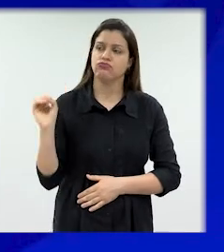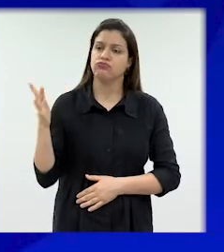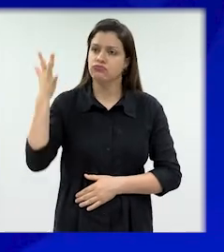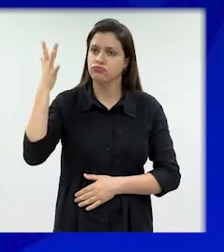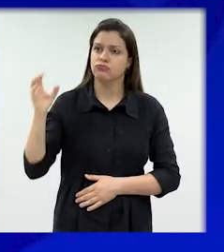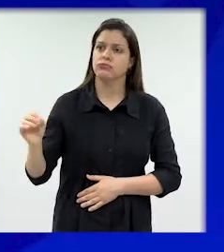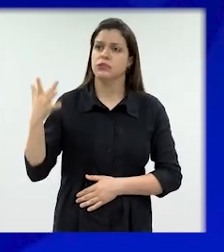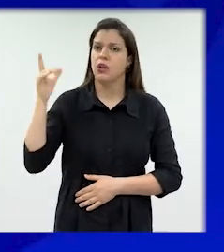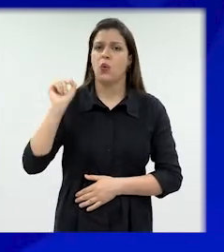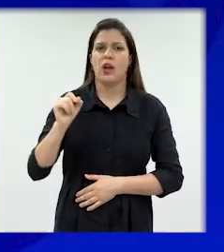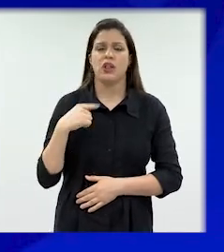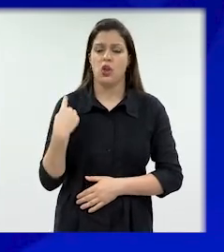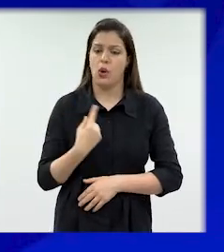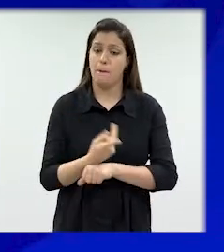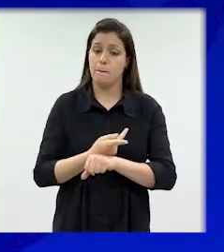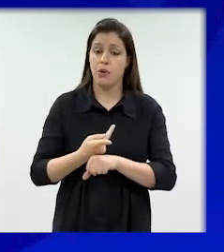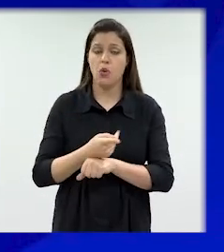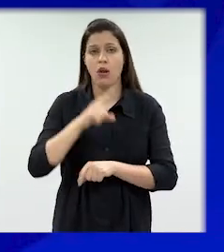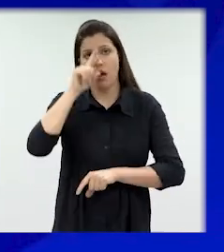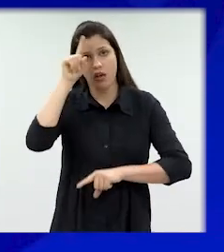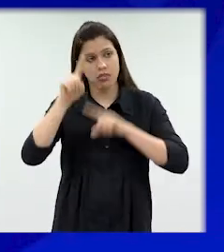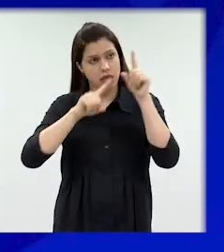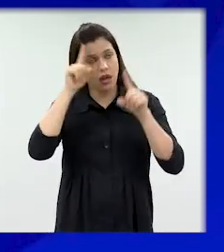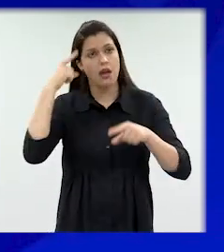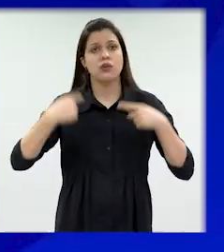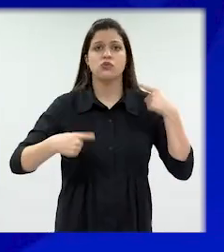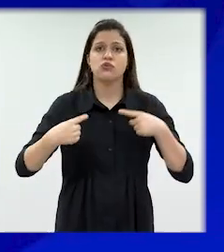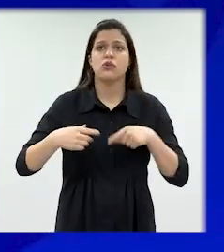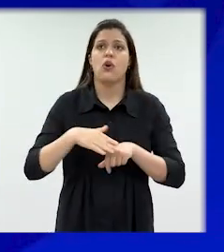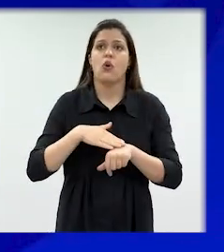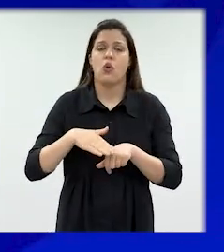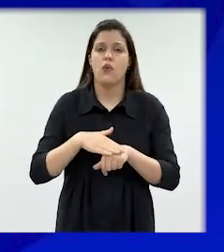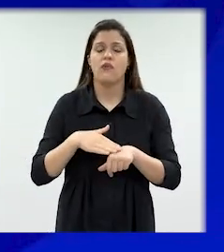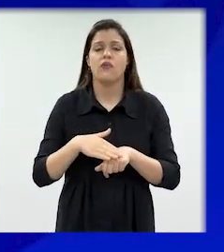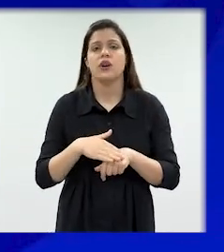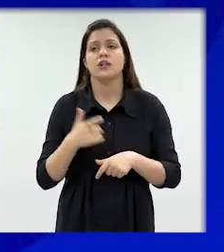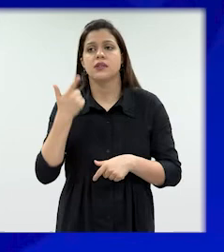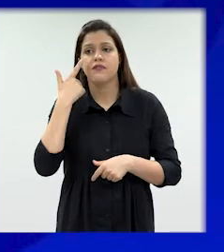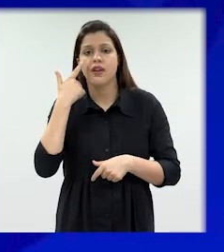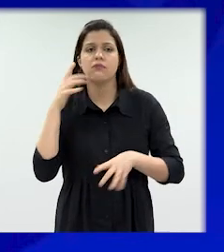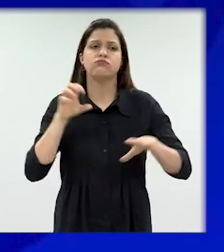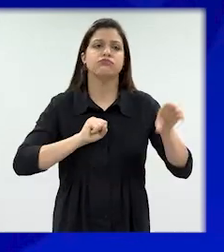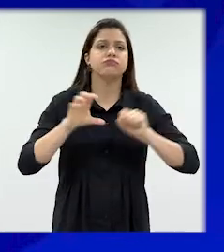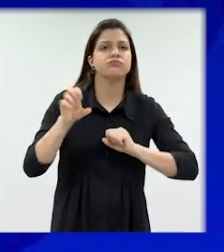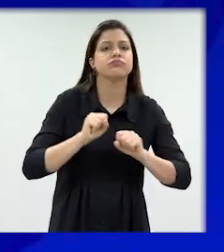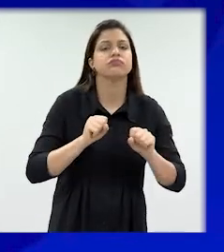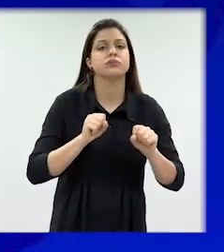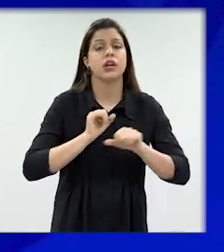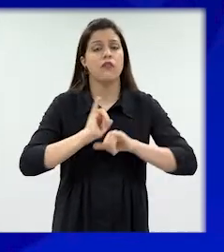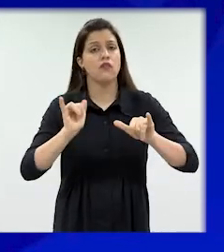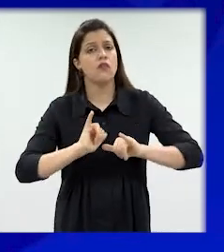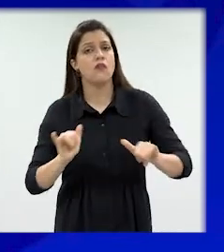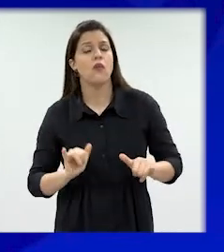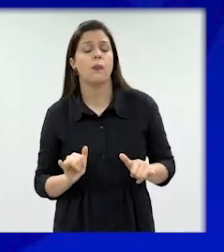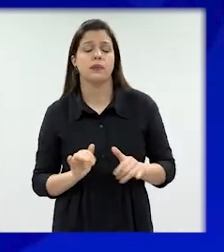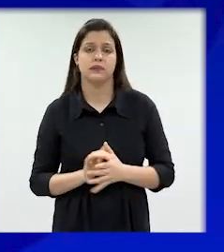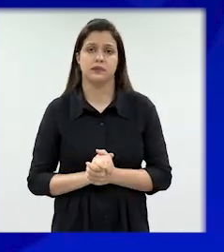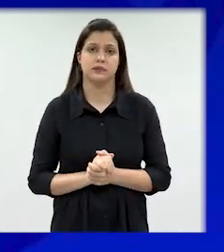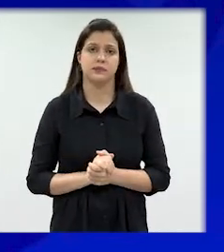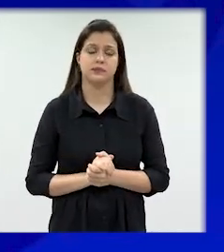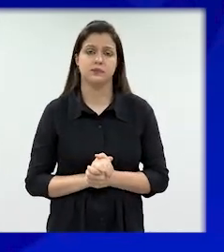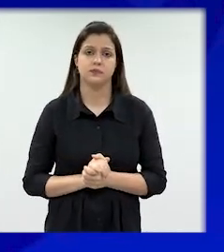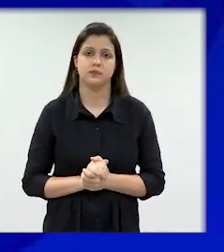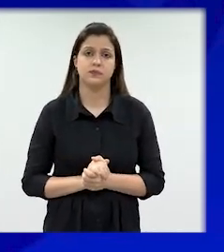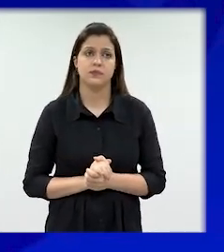vamos procurar trocar ideias, discutir e coletar as informações, as sugestões que